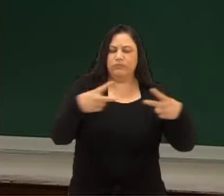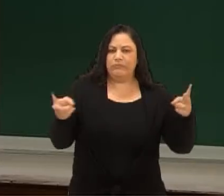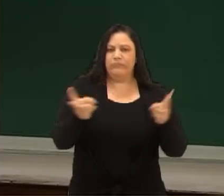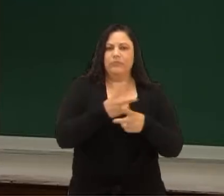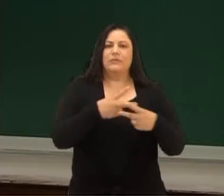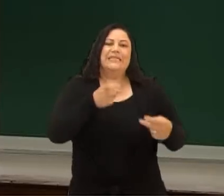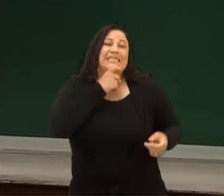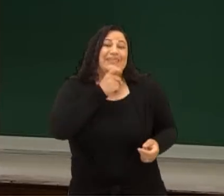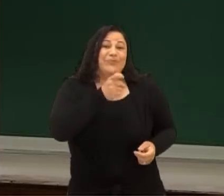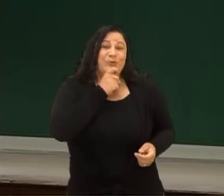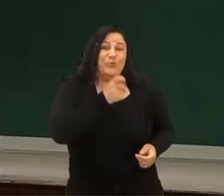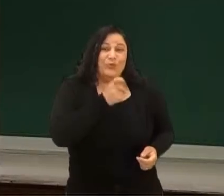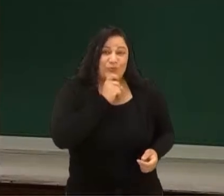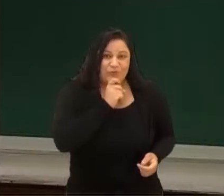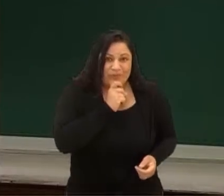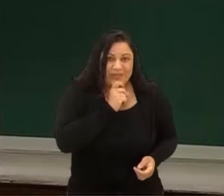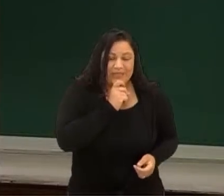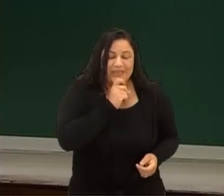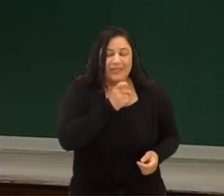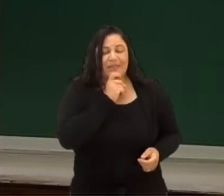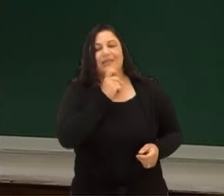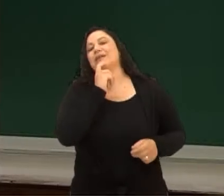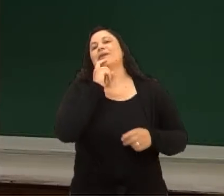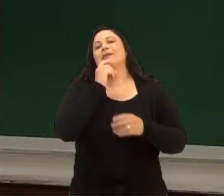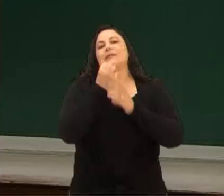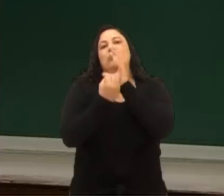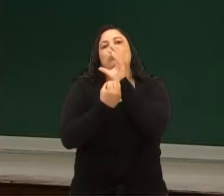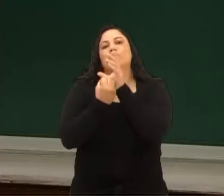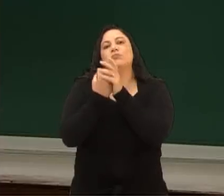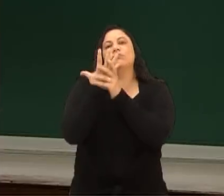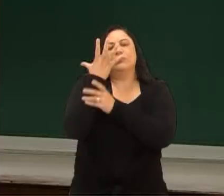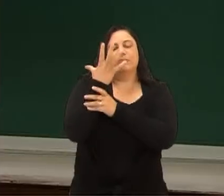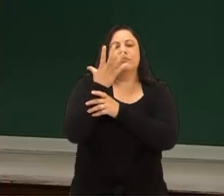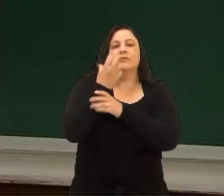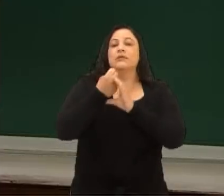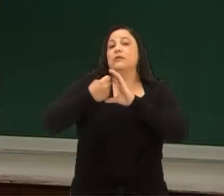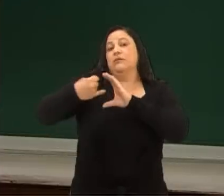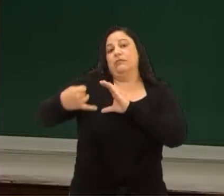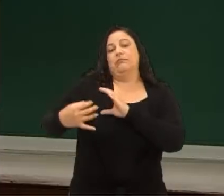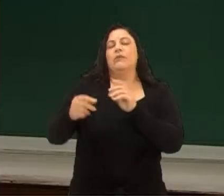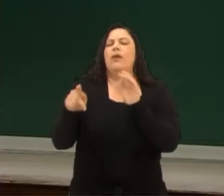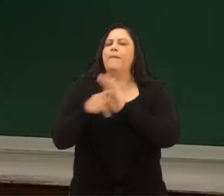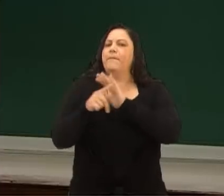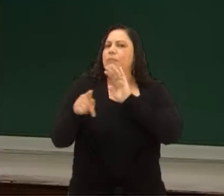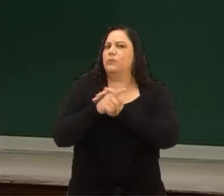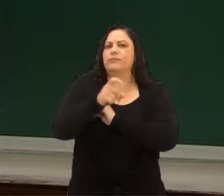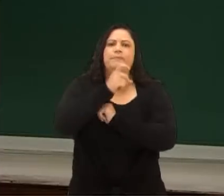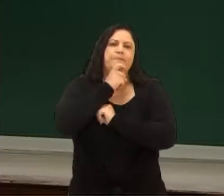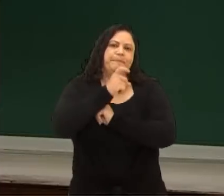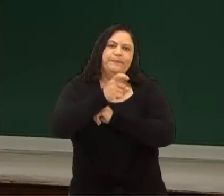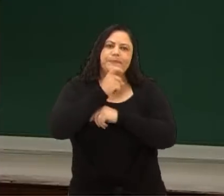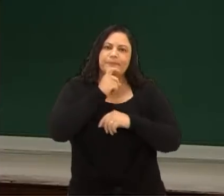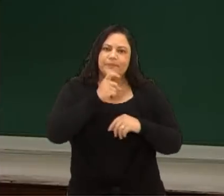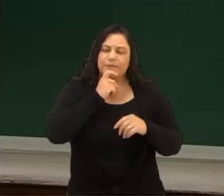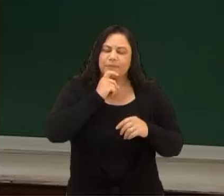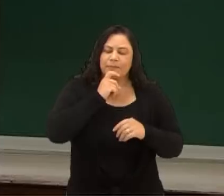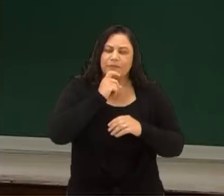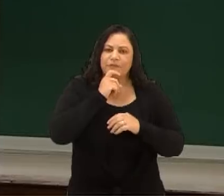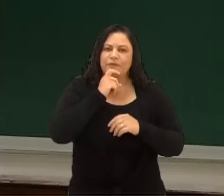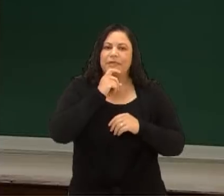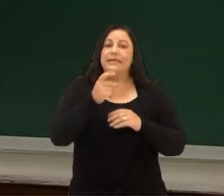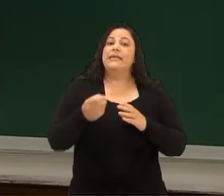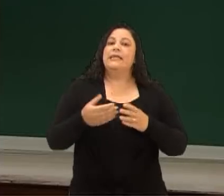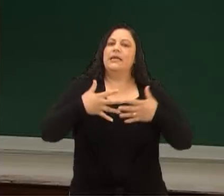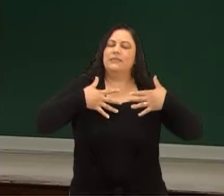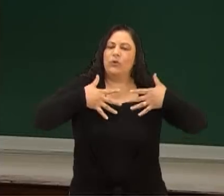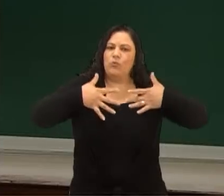áreas muito frias. Essas massas de ar, elas vão ter características de frias, né? Elas vão trazer as frentes